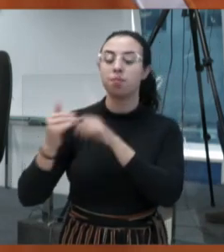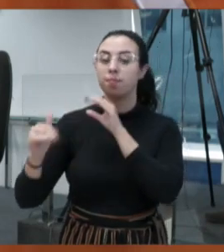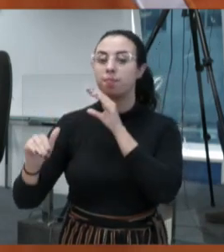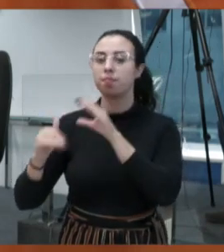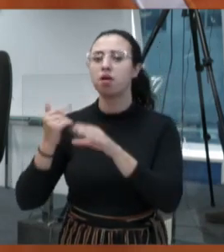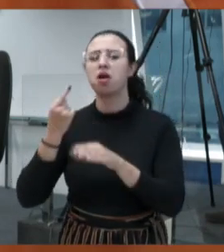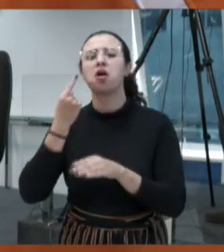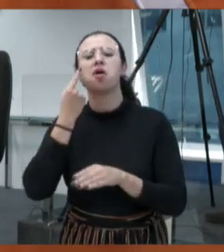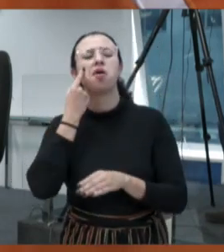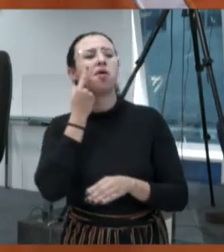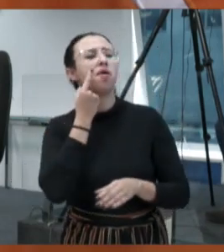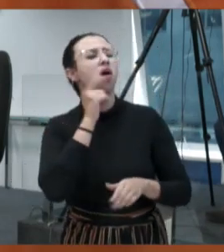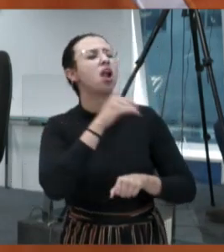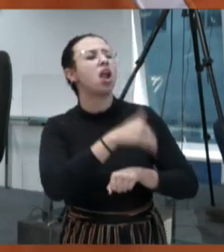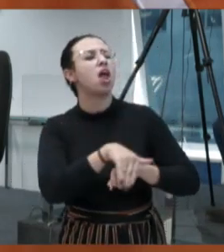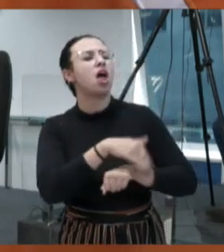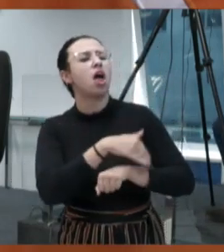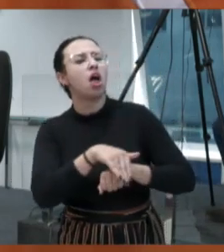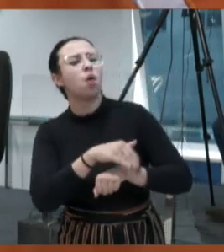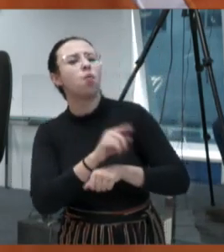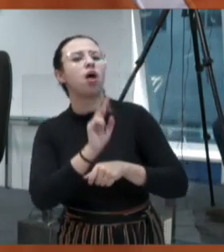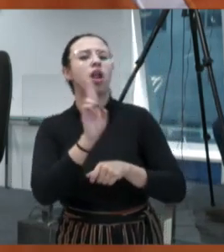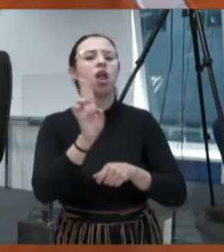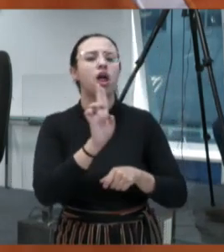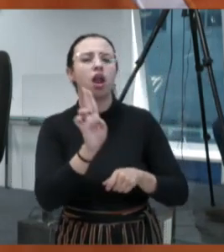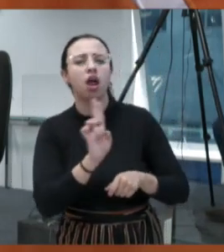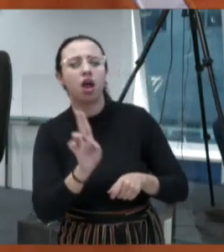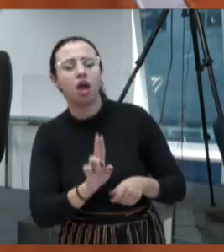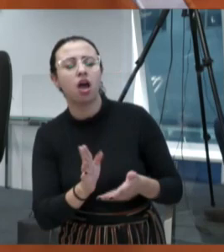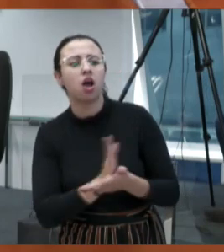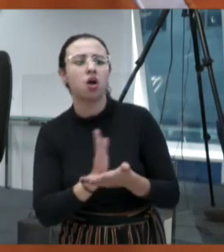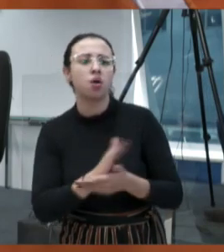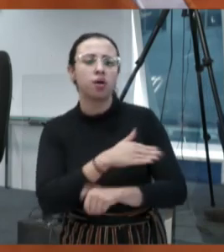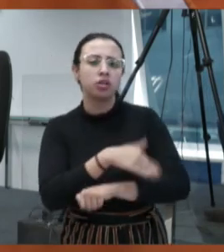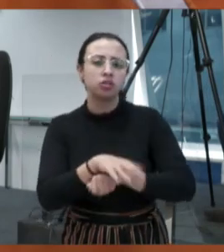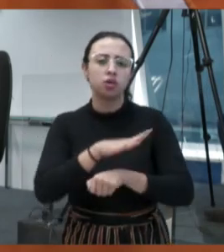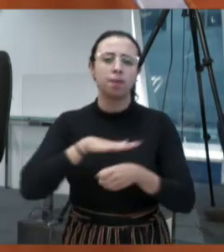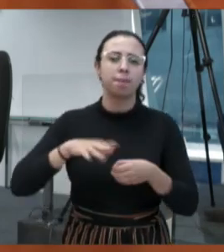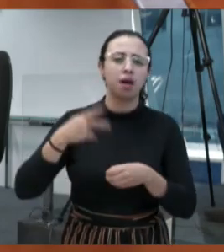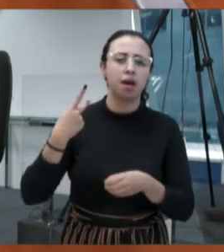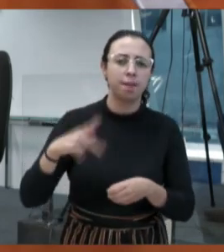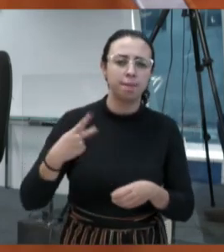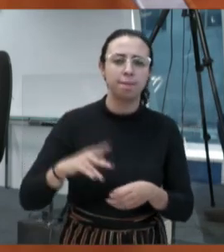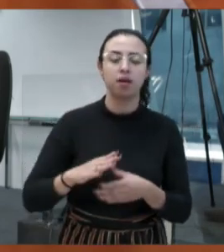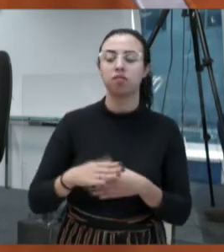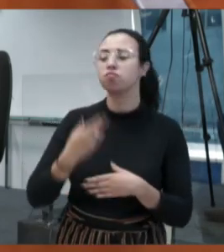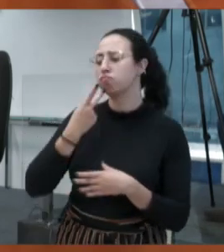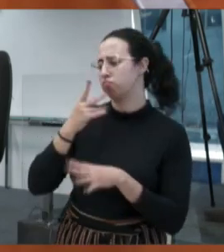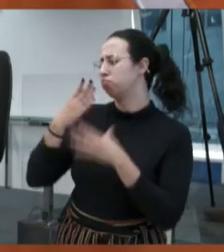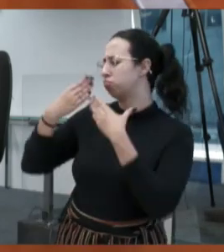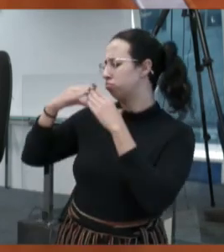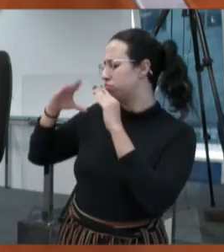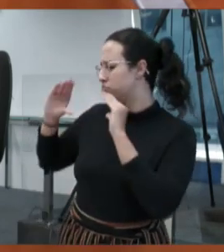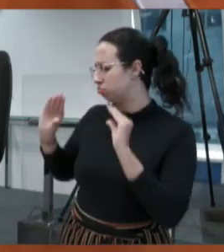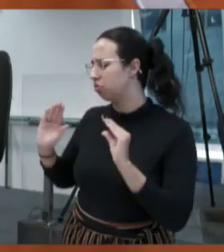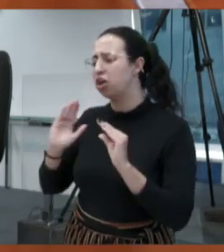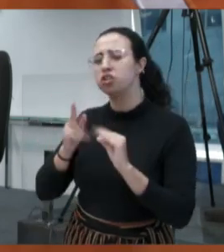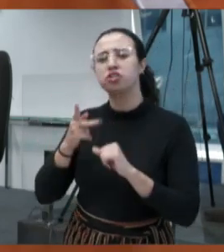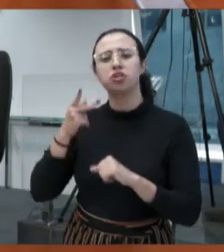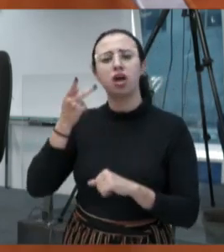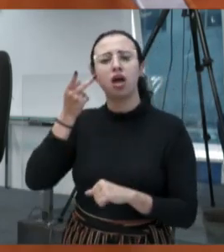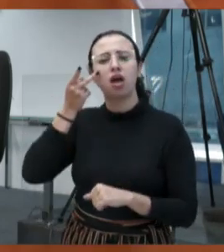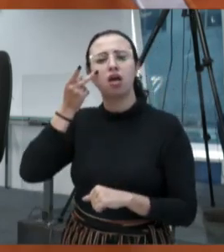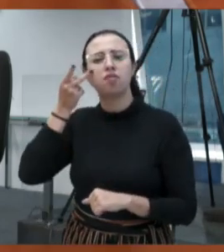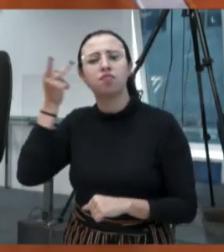para nós aqui, a rua Piauí, a rua Torama, alguma sua aqui no bairro, para nós, para ficar tranquilo, que eu já fui lá no bairro, já andei,